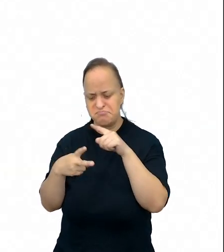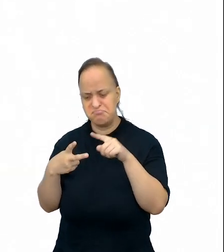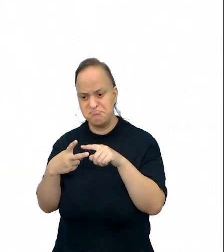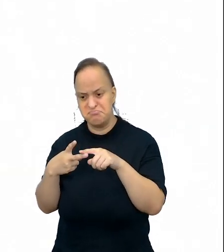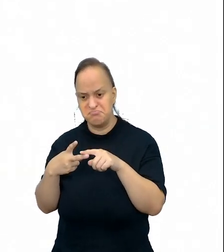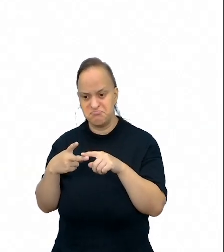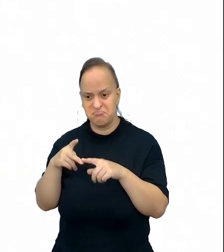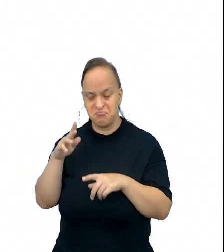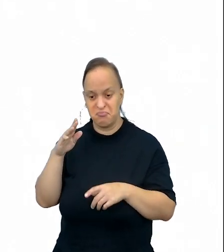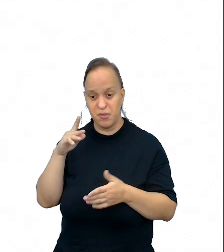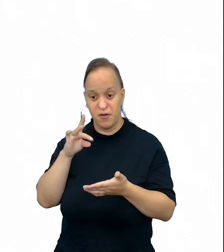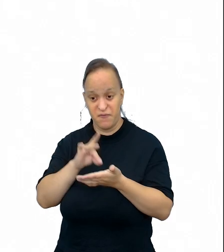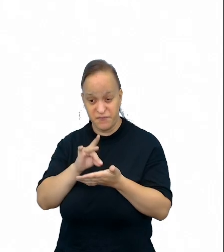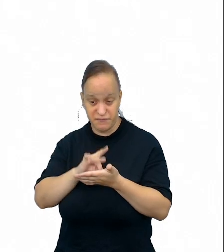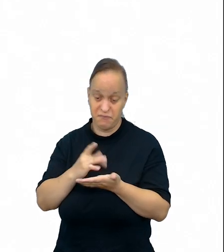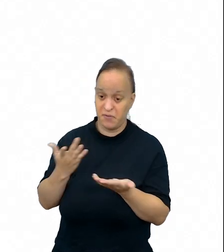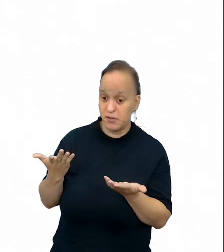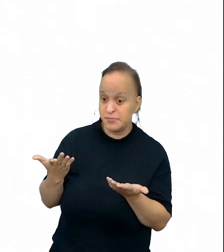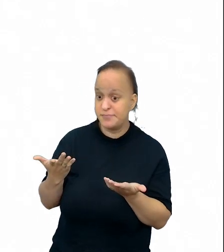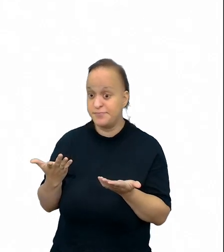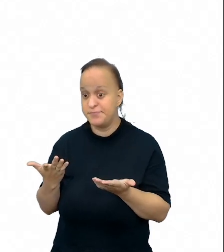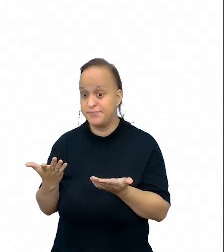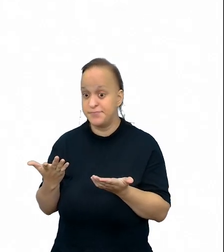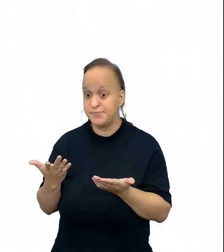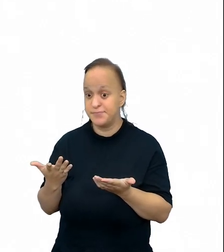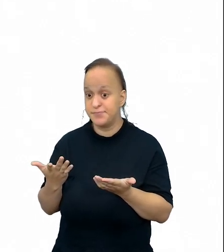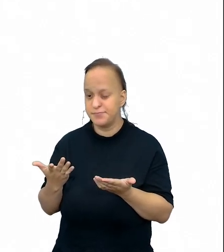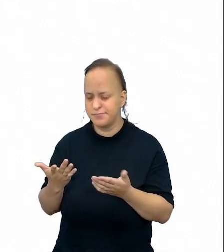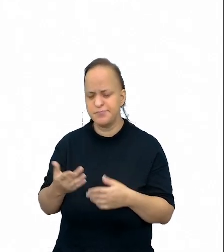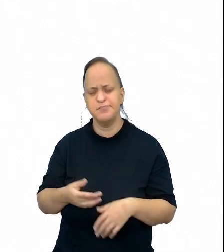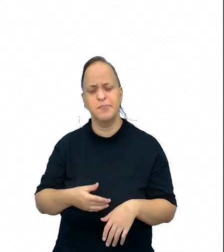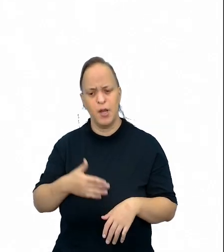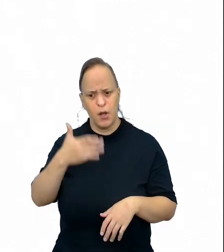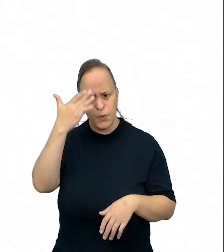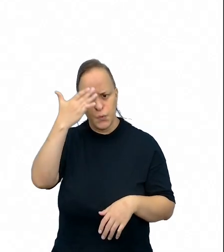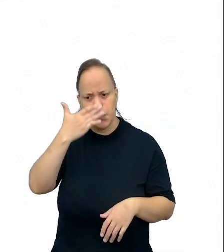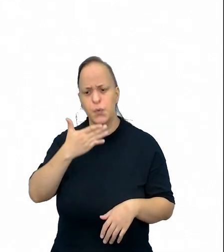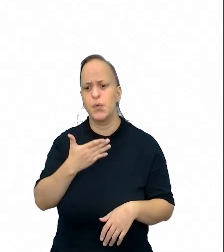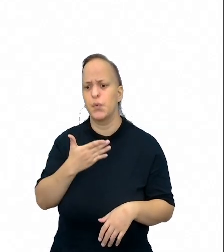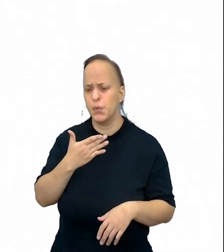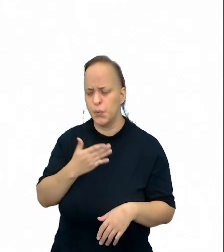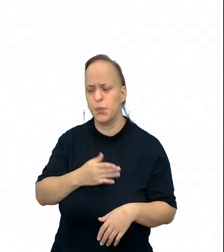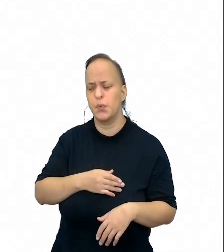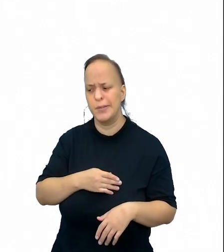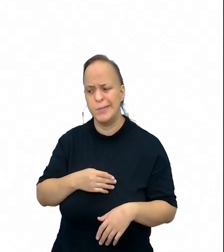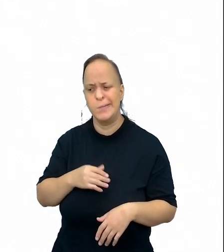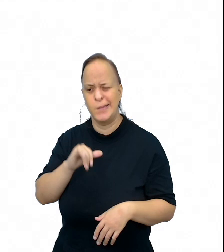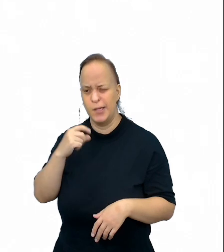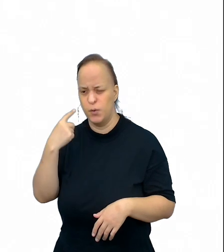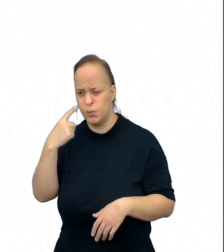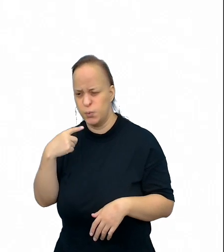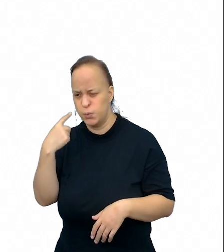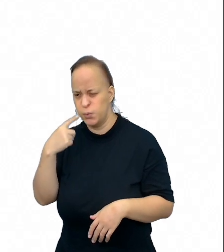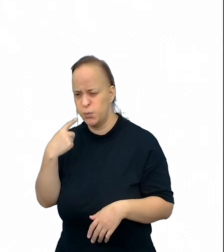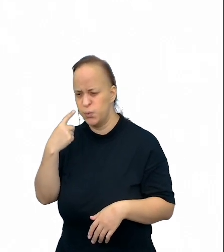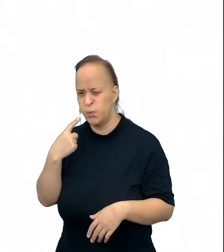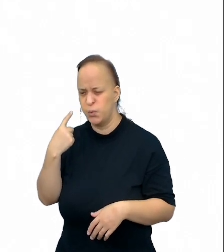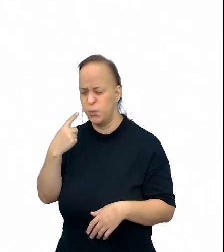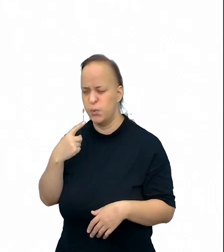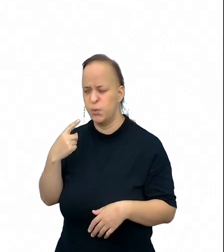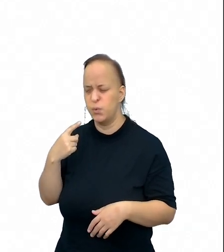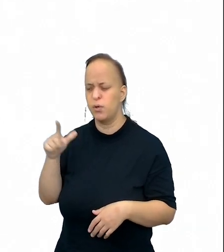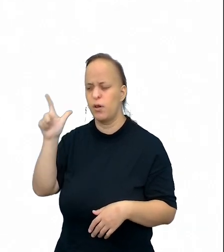já ouvi advogados utilizando a literatura, né, para fundamentar algo, por exemplo,